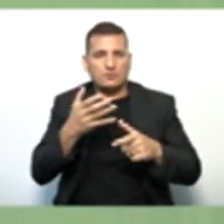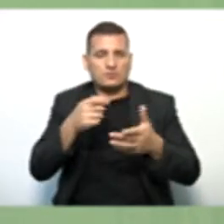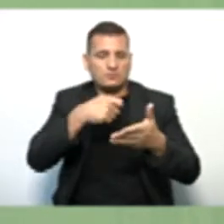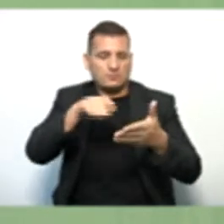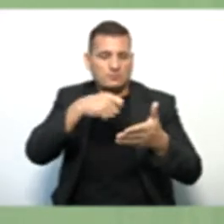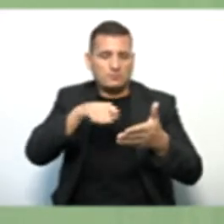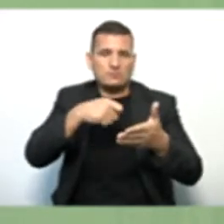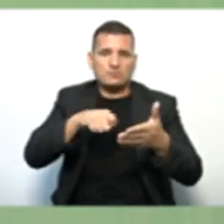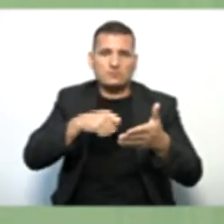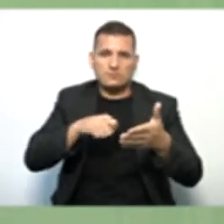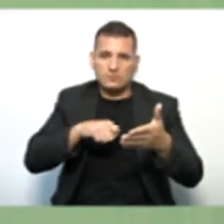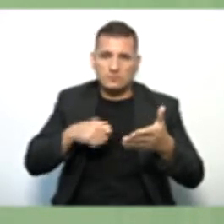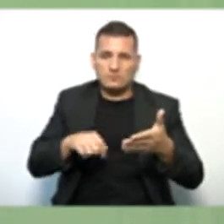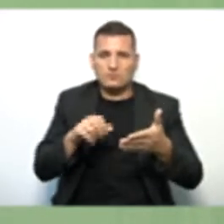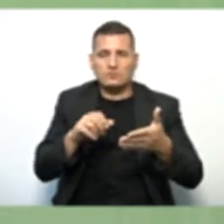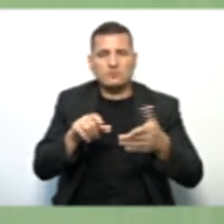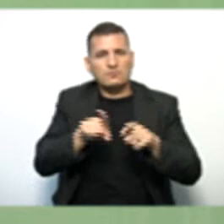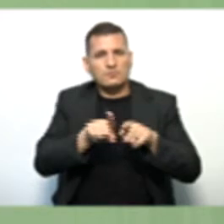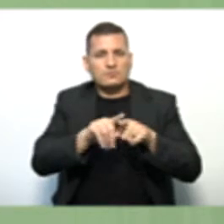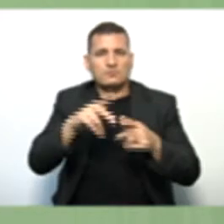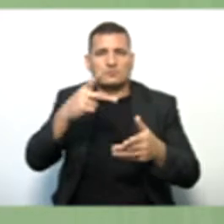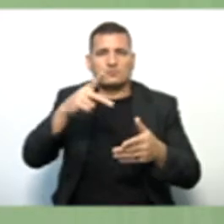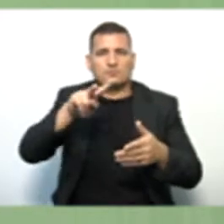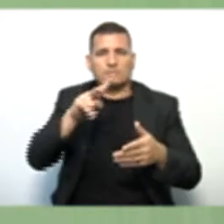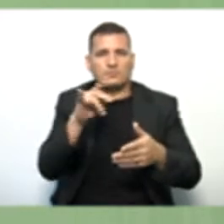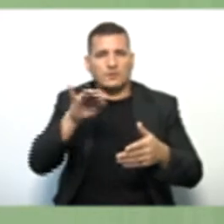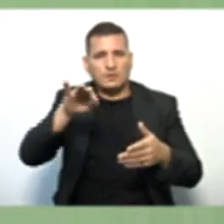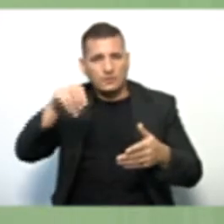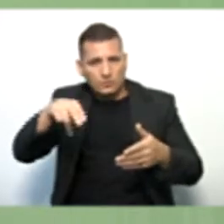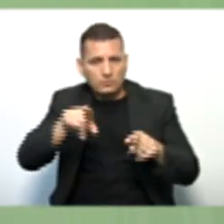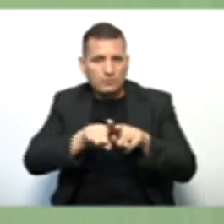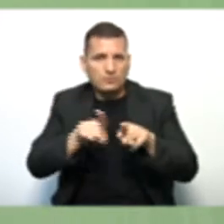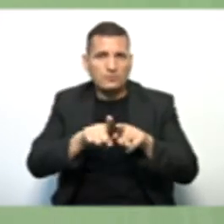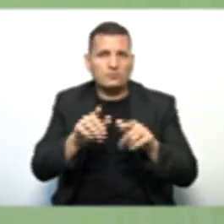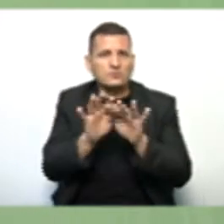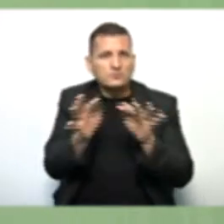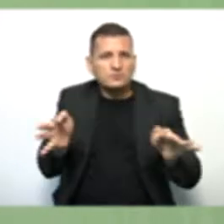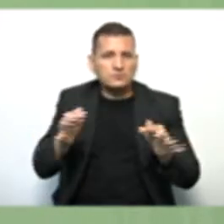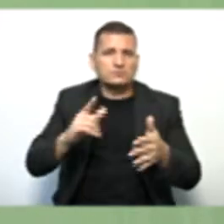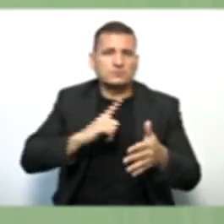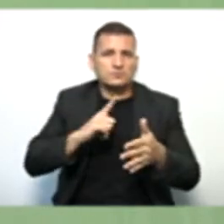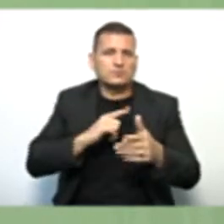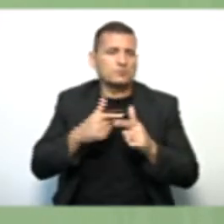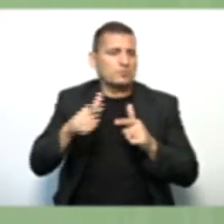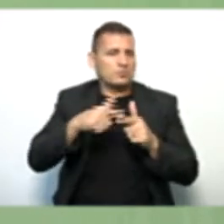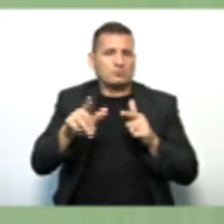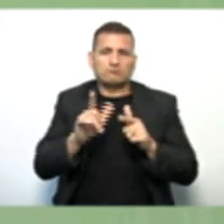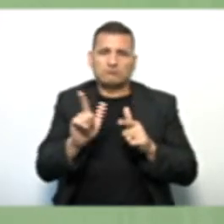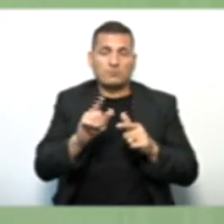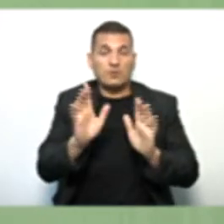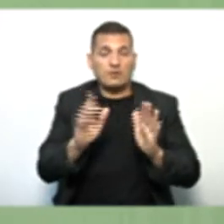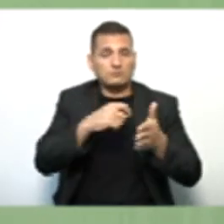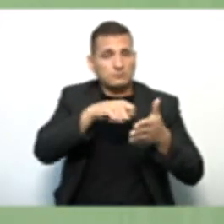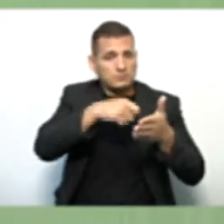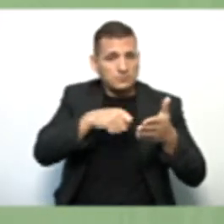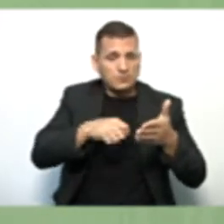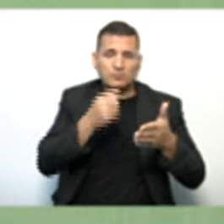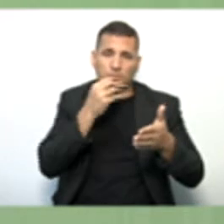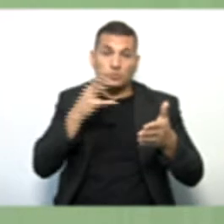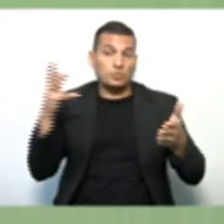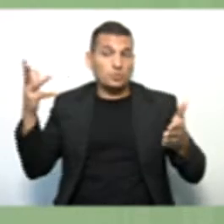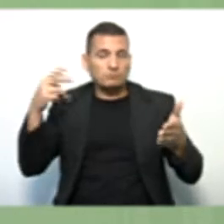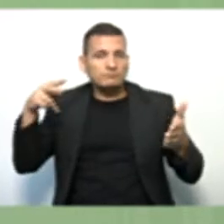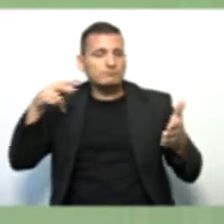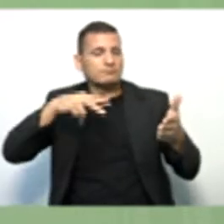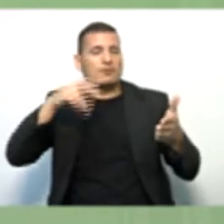na mão assim, e um pouco de Python também, já que o Python é tão simples, pode também, não tem problema nenhum. O pseudocódigo é bom que todo mundo vai entender seu